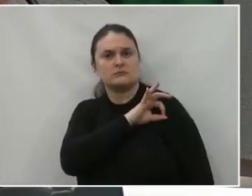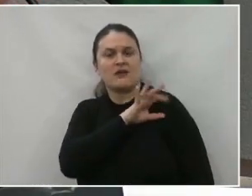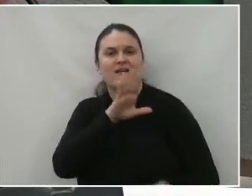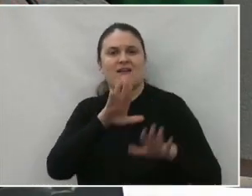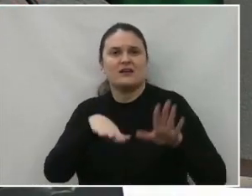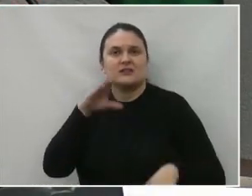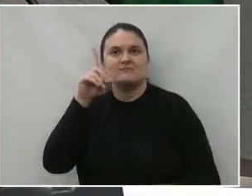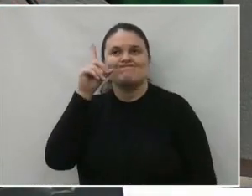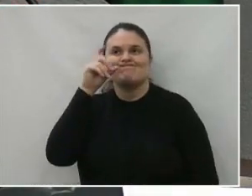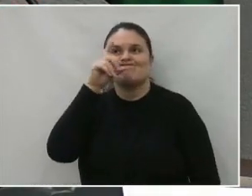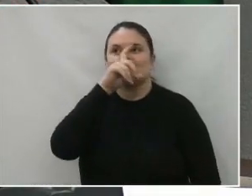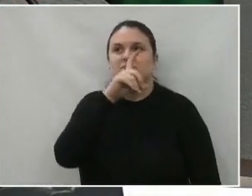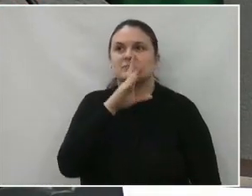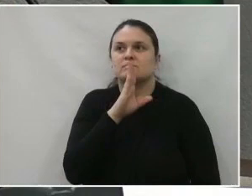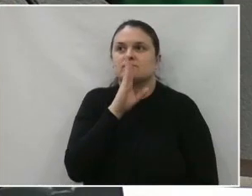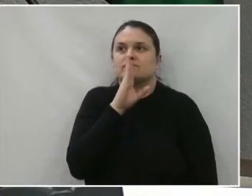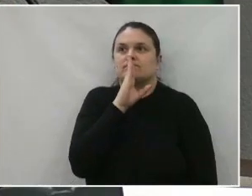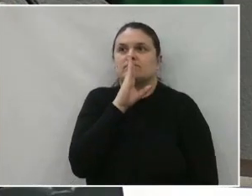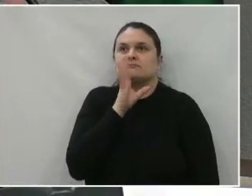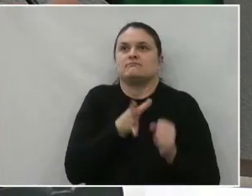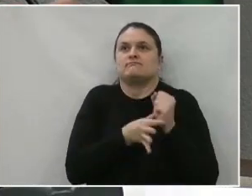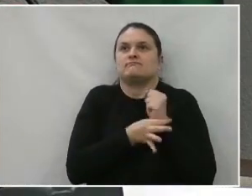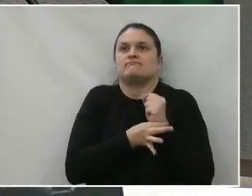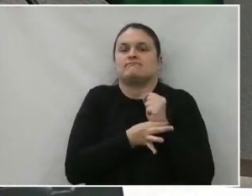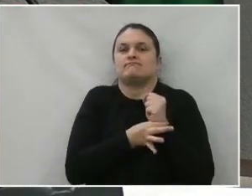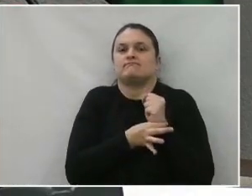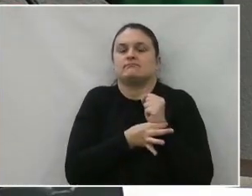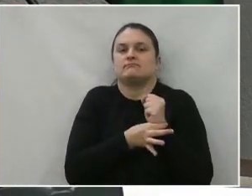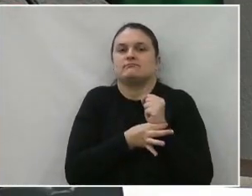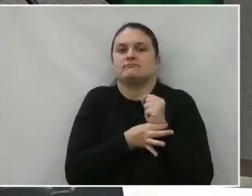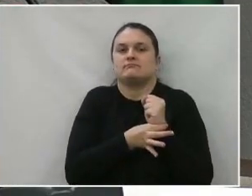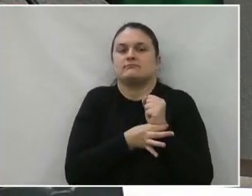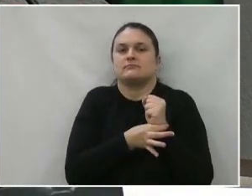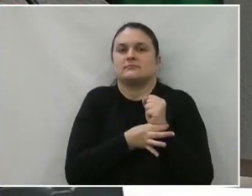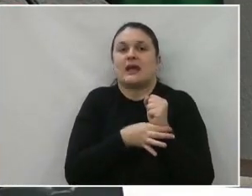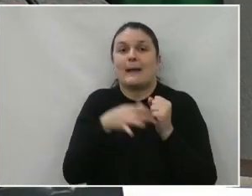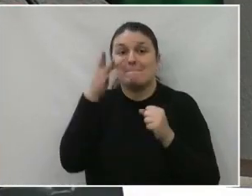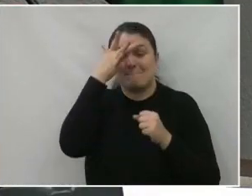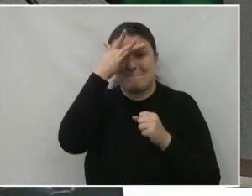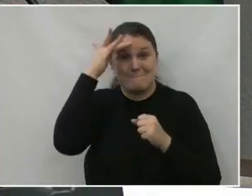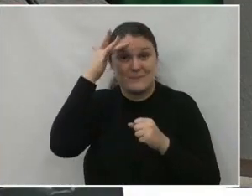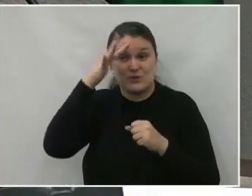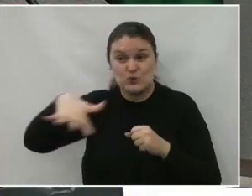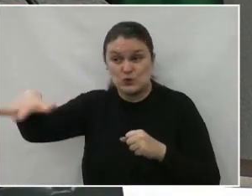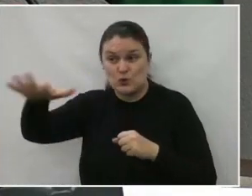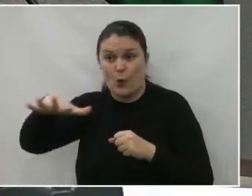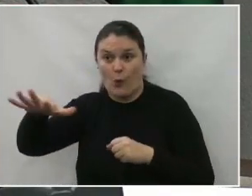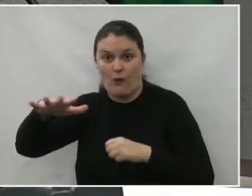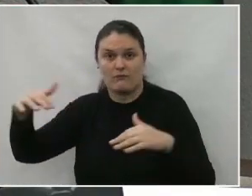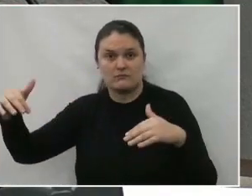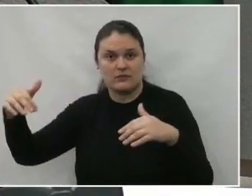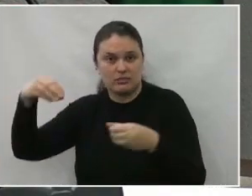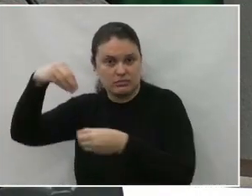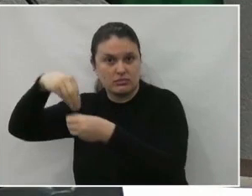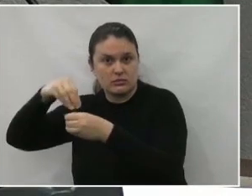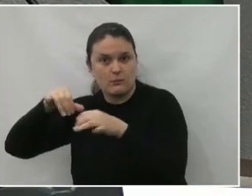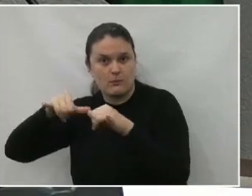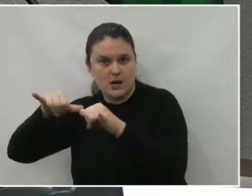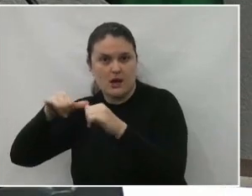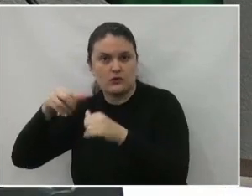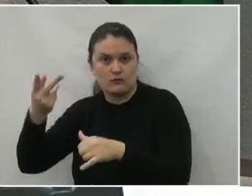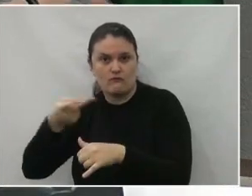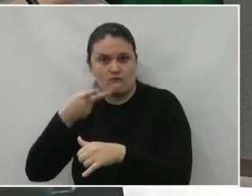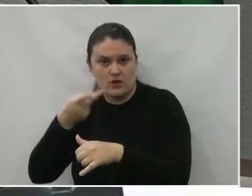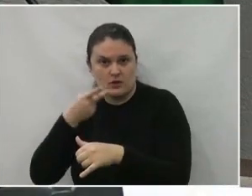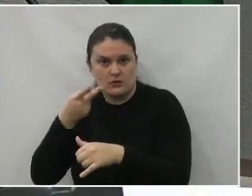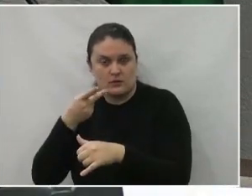difícil você ficar sem agir. E conforme o relato das pessoas que lá estavam, antes do